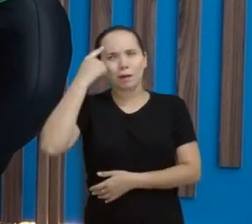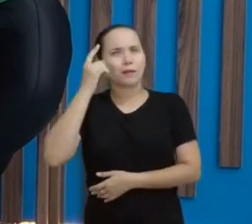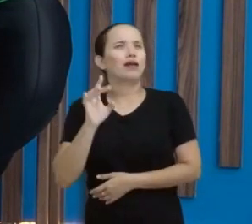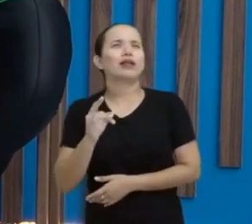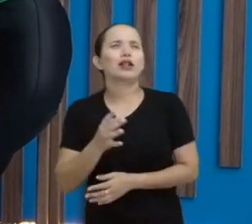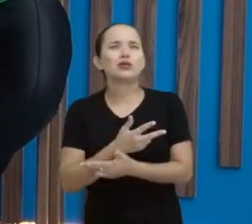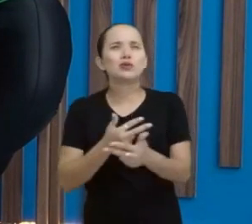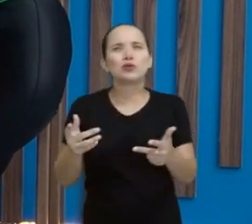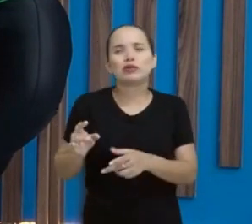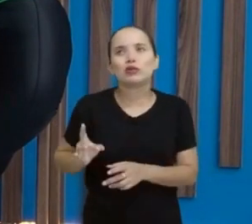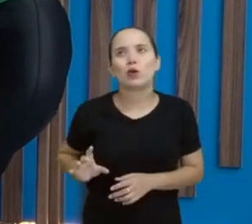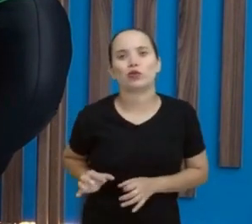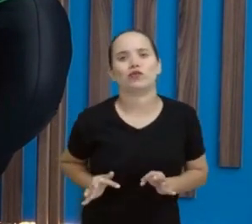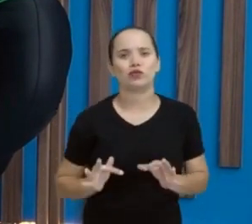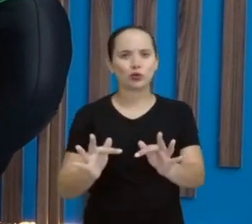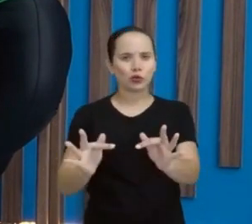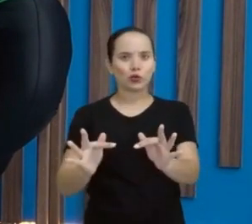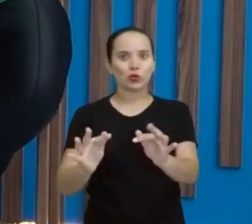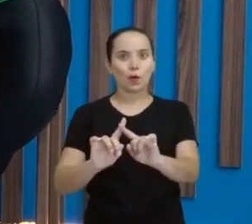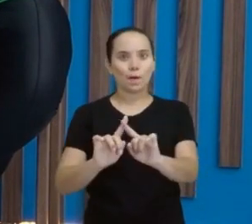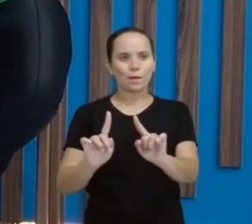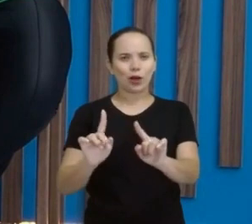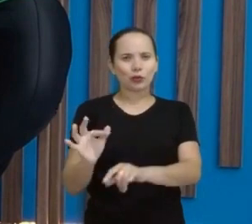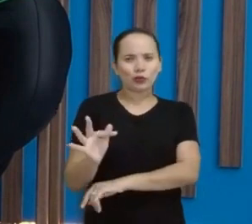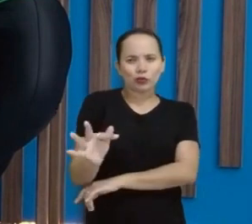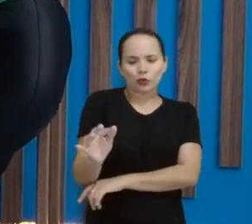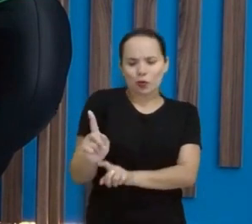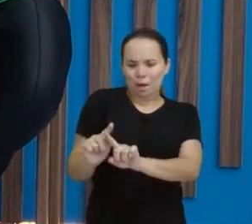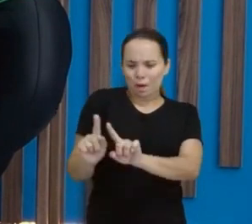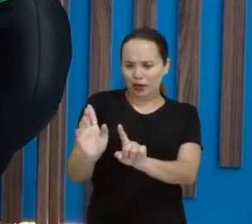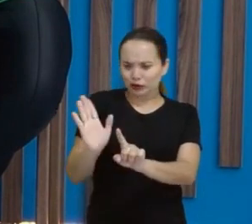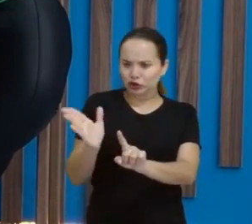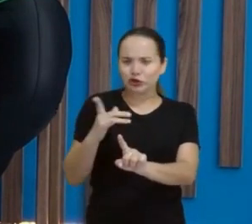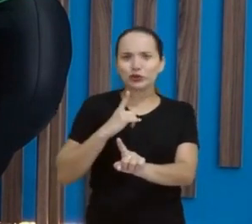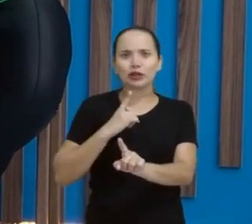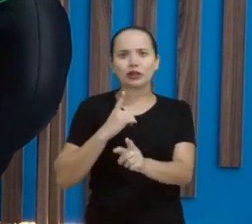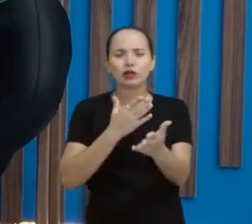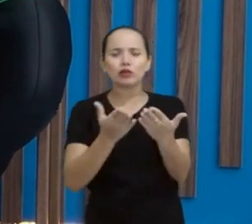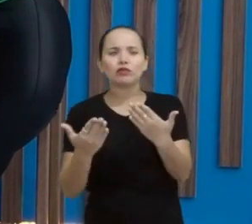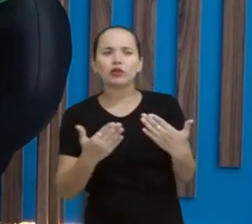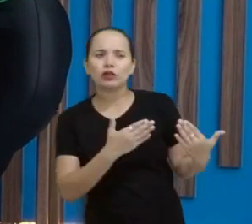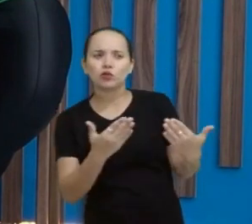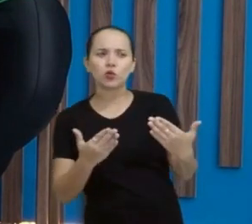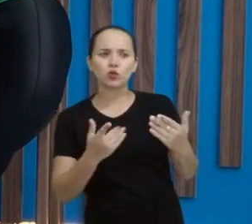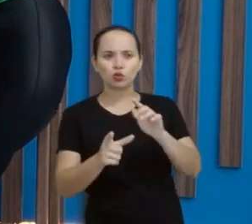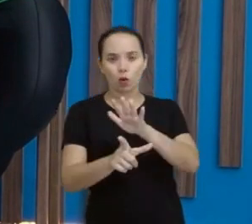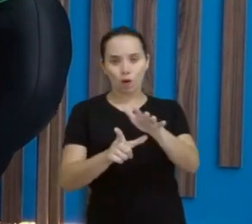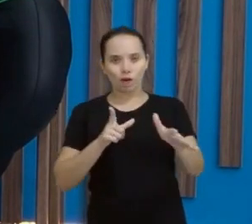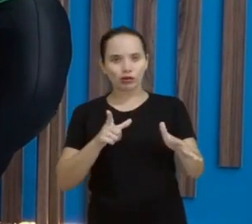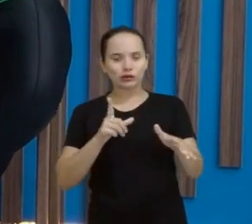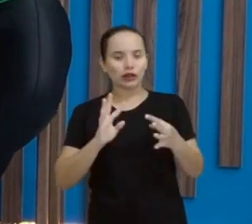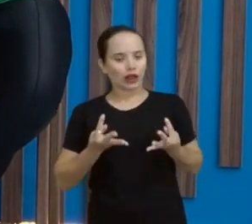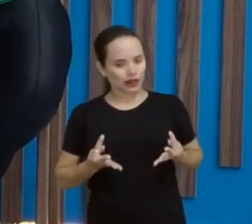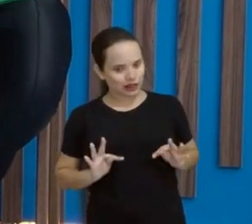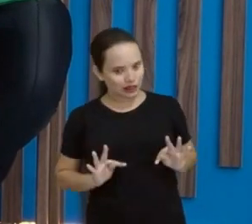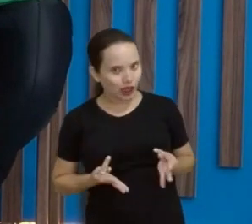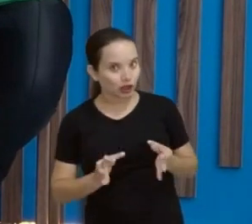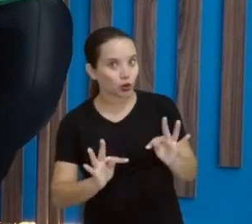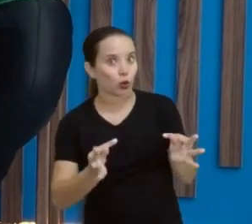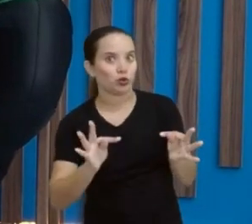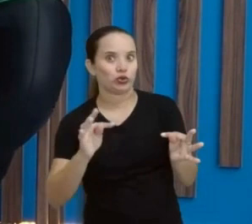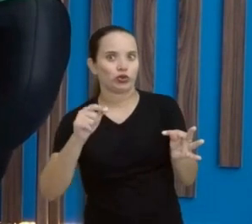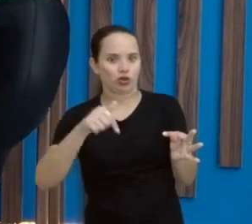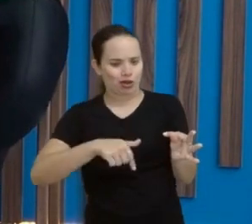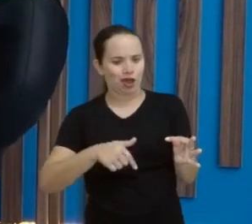vai perceber que toda essa discussão foi passada em algumas aulas e que tecnologia, essa cadeira é uma tecnologia,